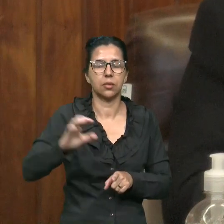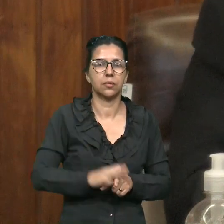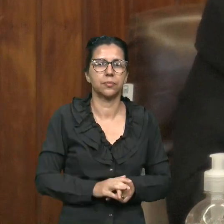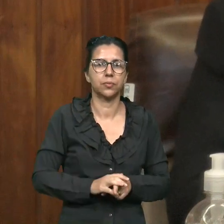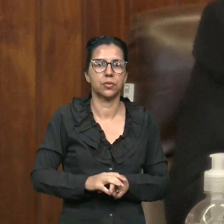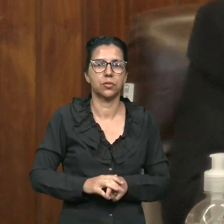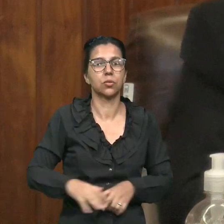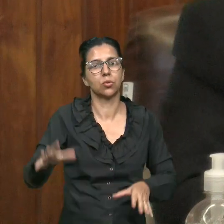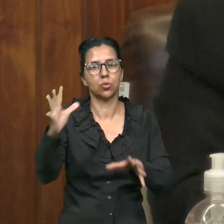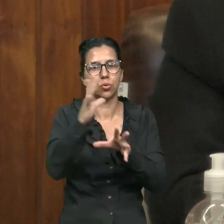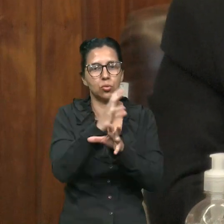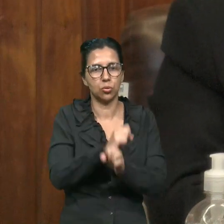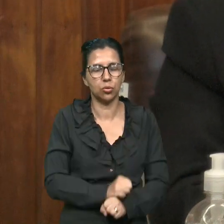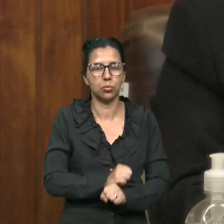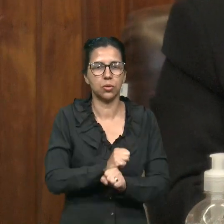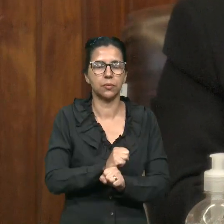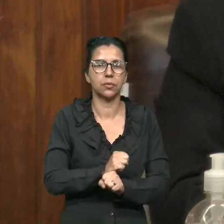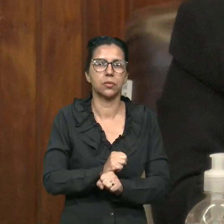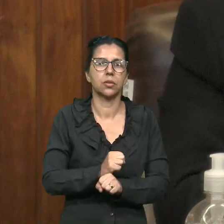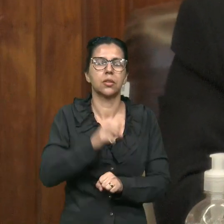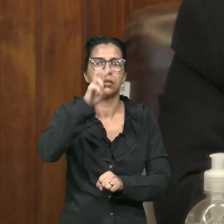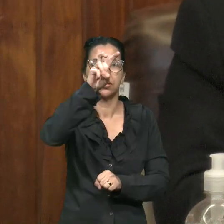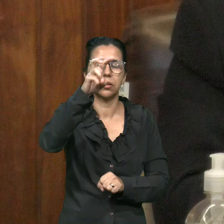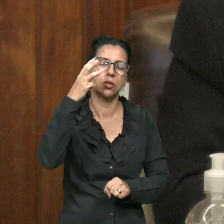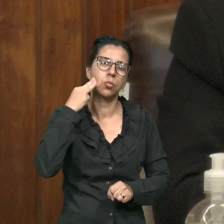R$ 1.160.289,14. Valor total até o momento